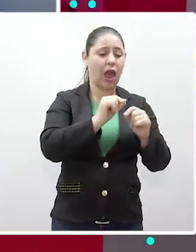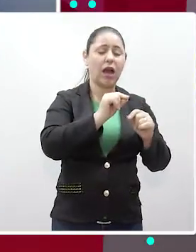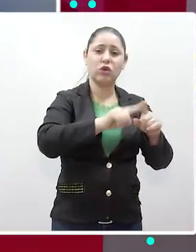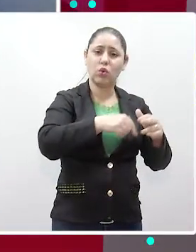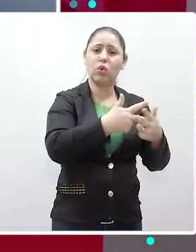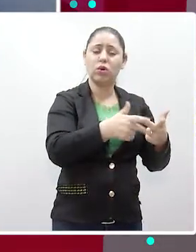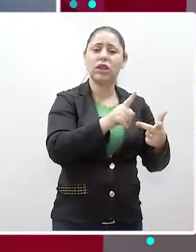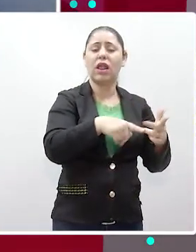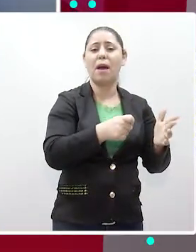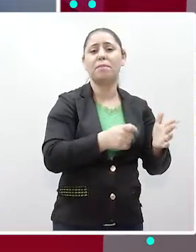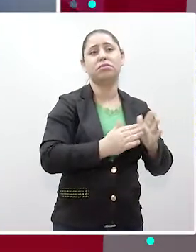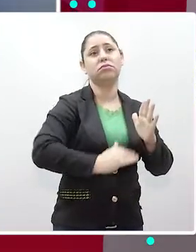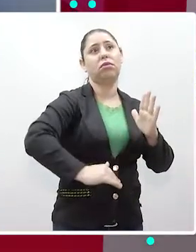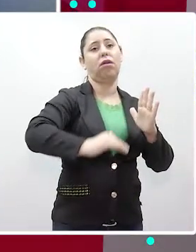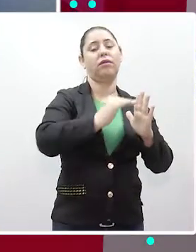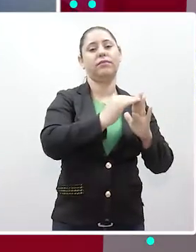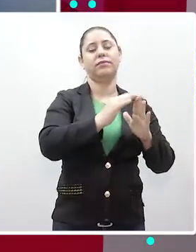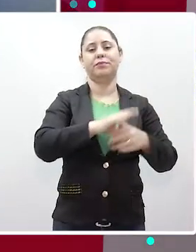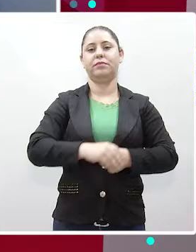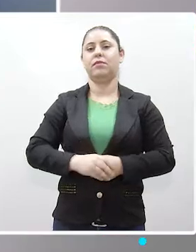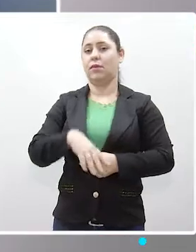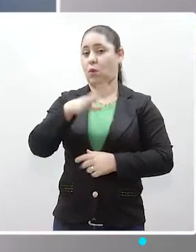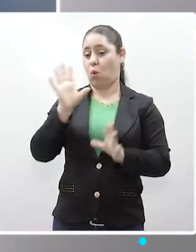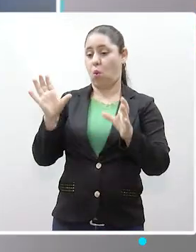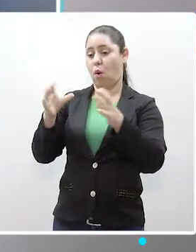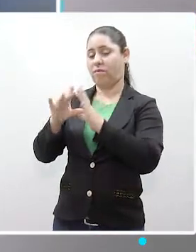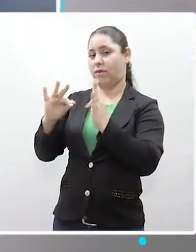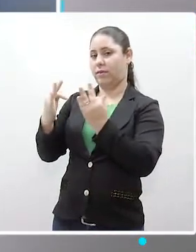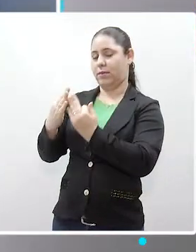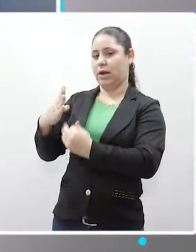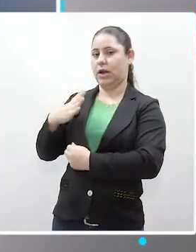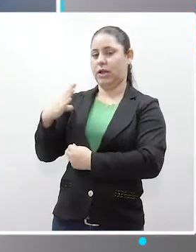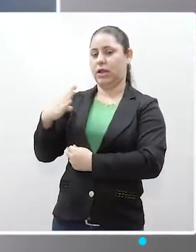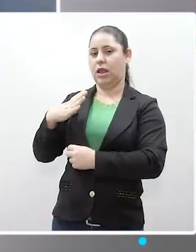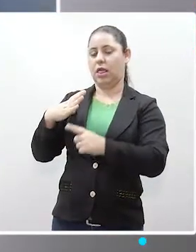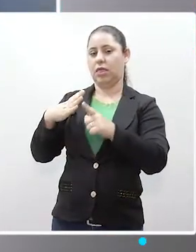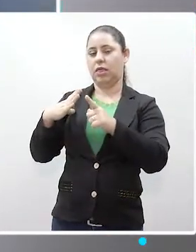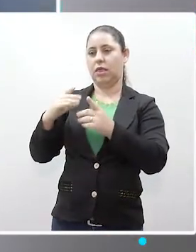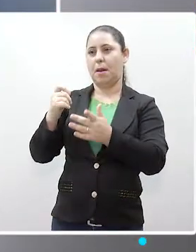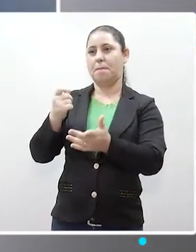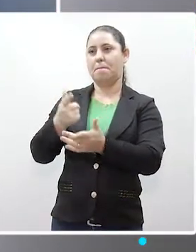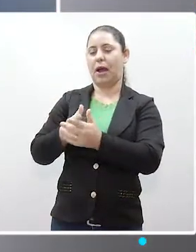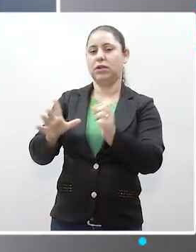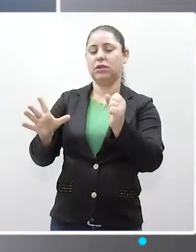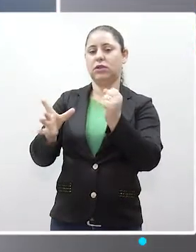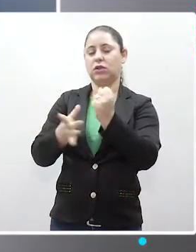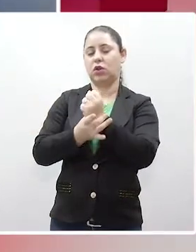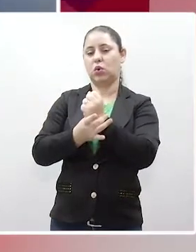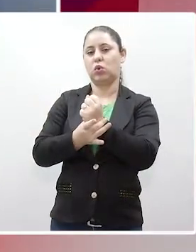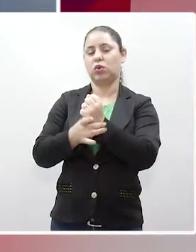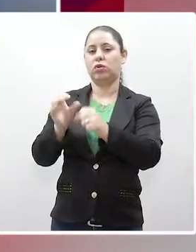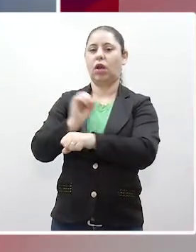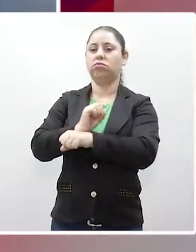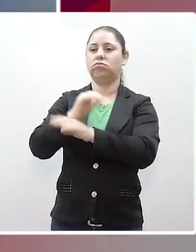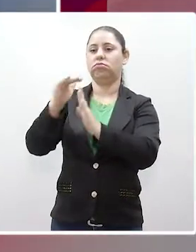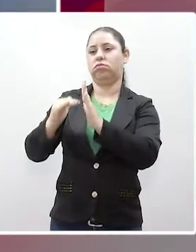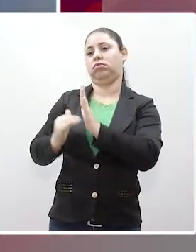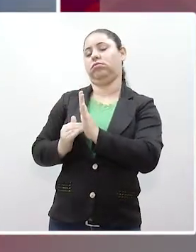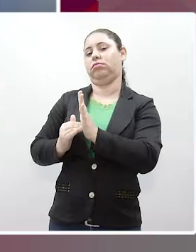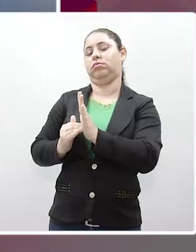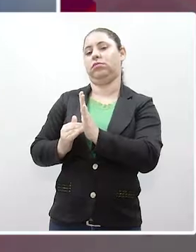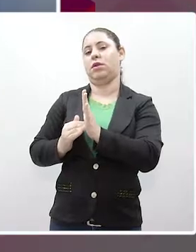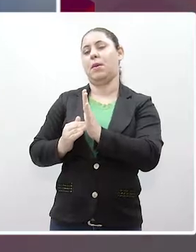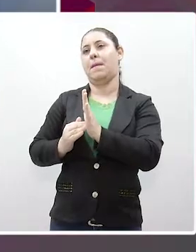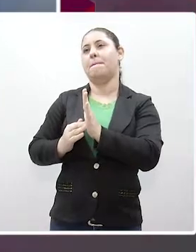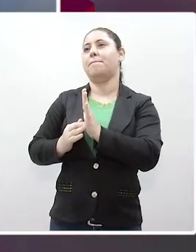demais. Subiram demais. Já os mais ricos, por exemplo, eles gastam com seguro de automóvel, que caiu.